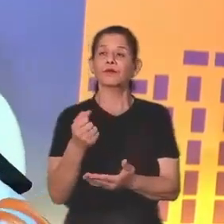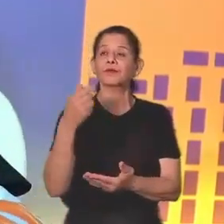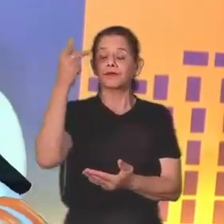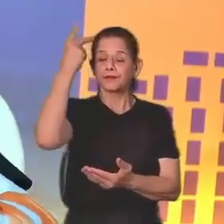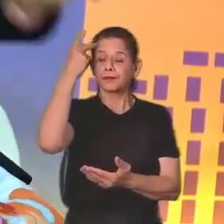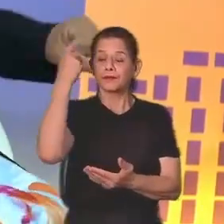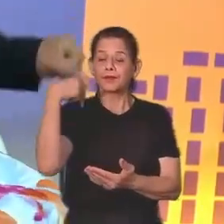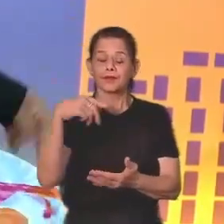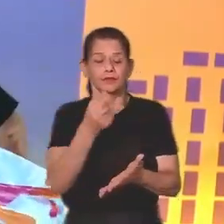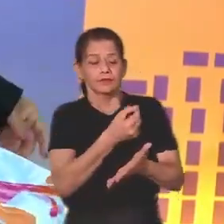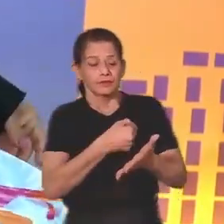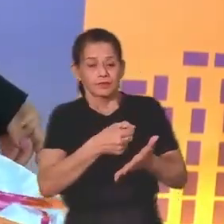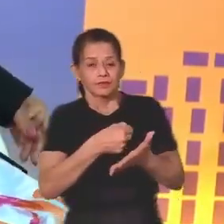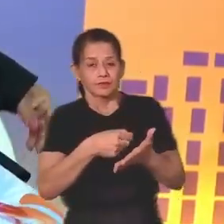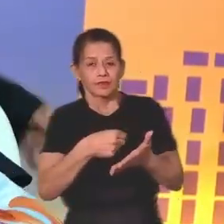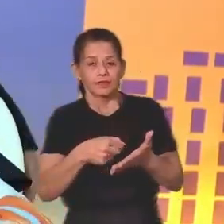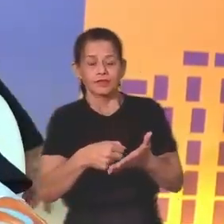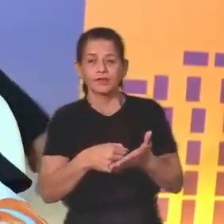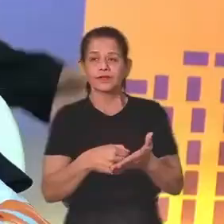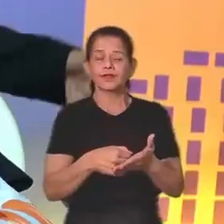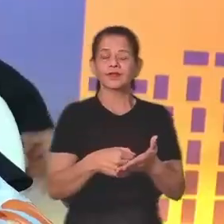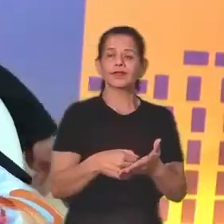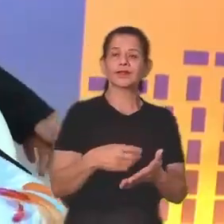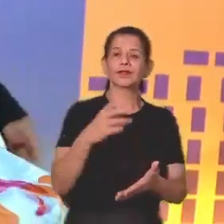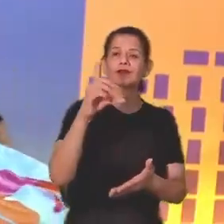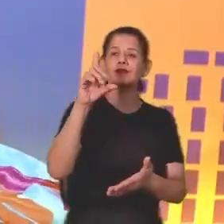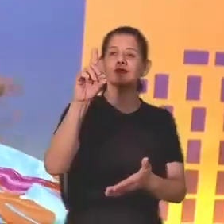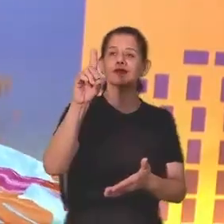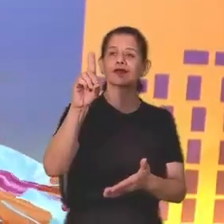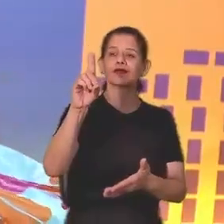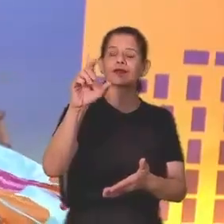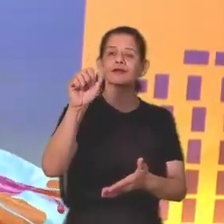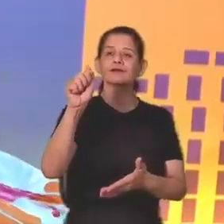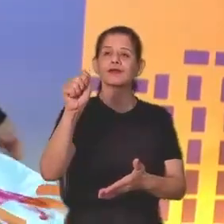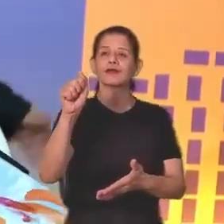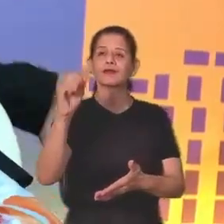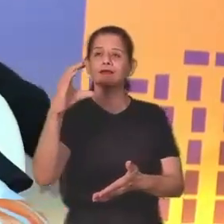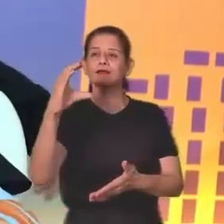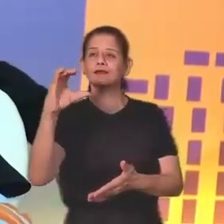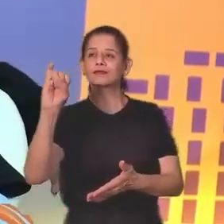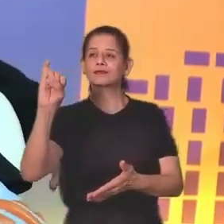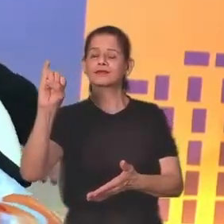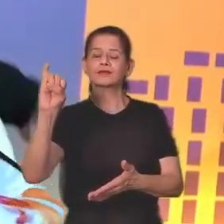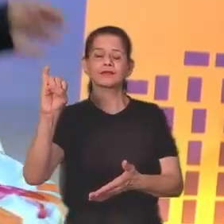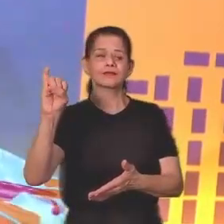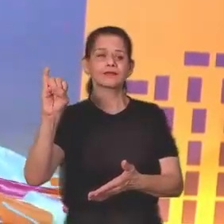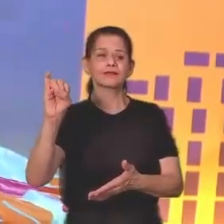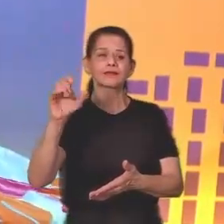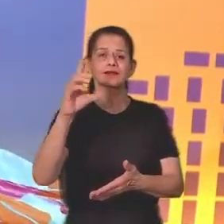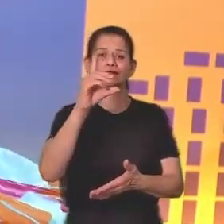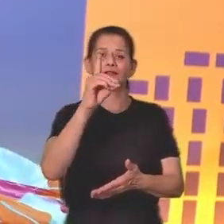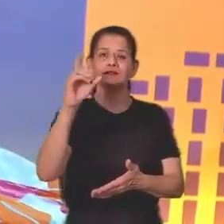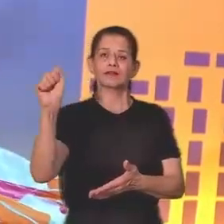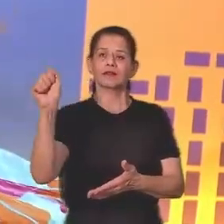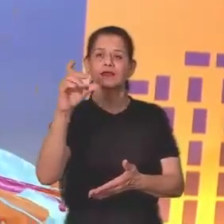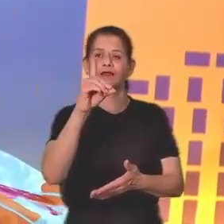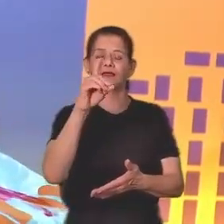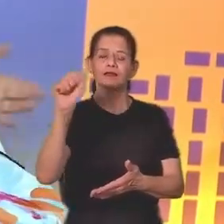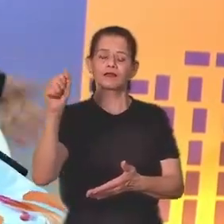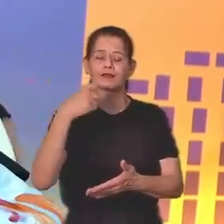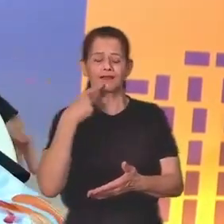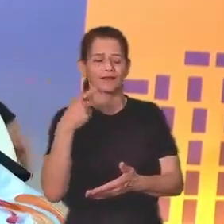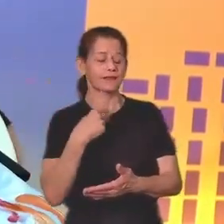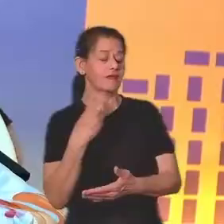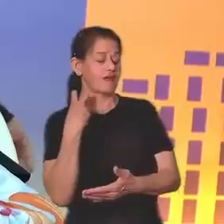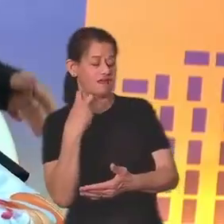eu, Iracema e Dadá. Aí a Iracema, não, mas nós somos escritora. Aí eles saíram com aquele deboche assim,